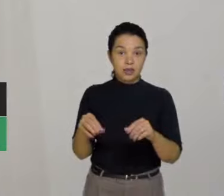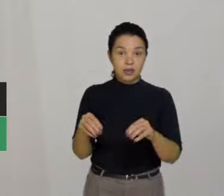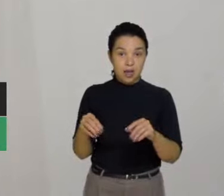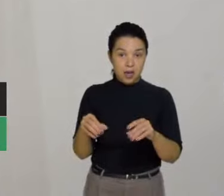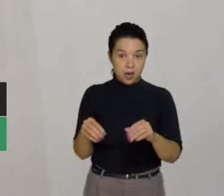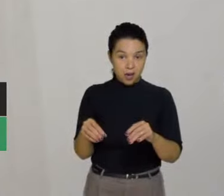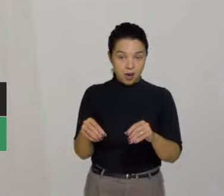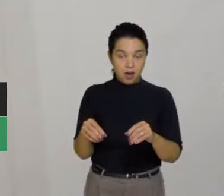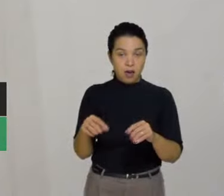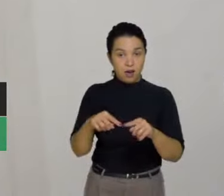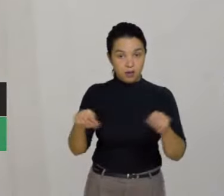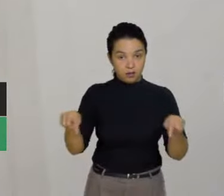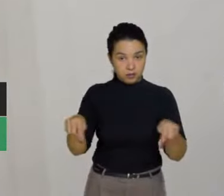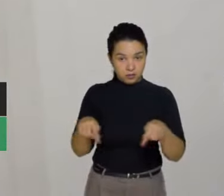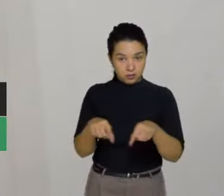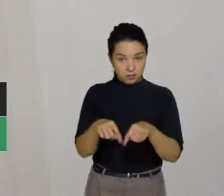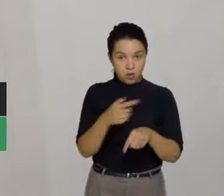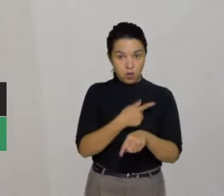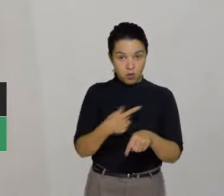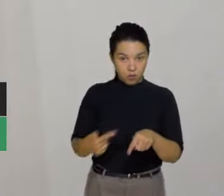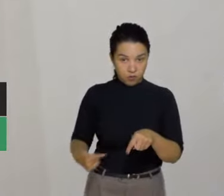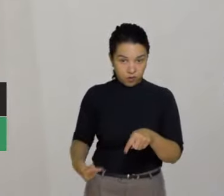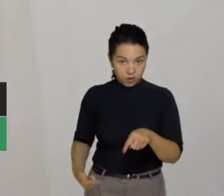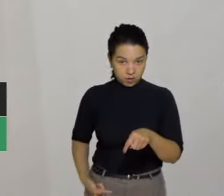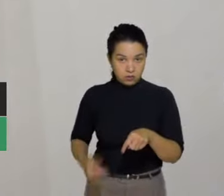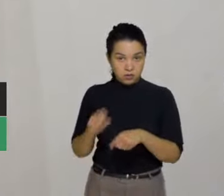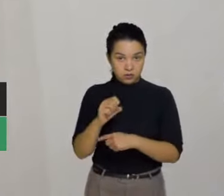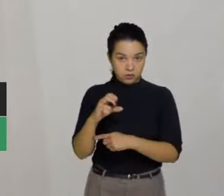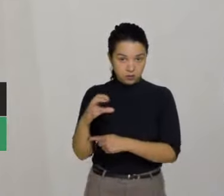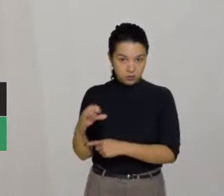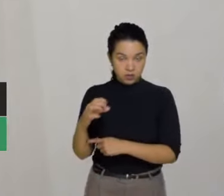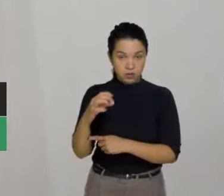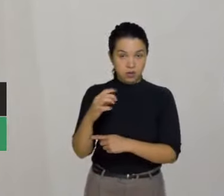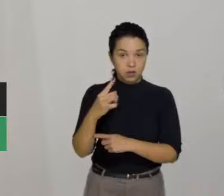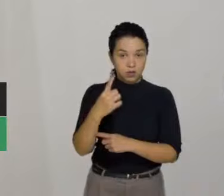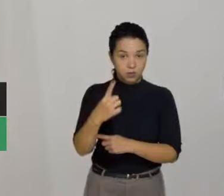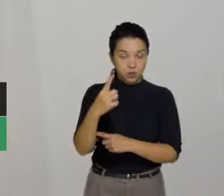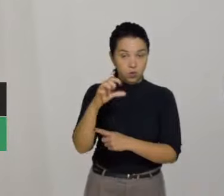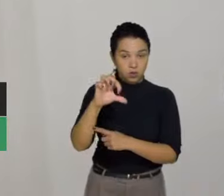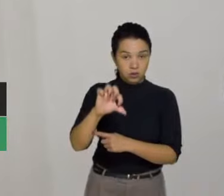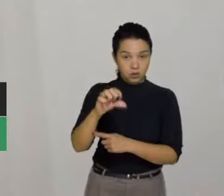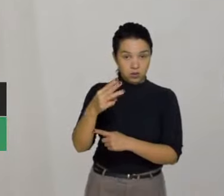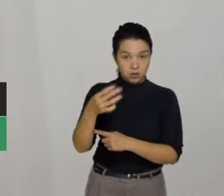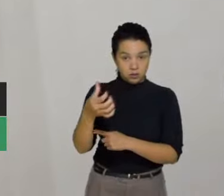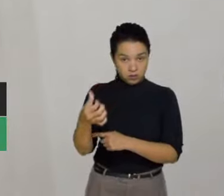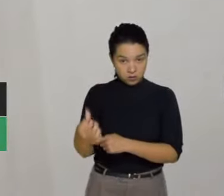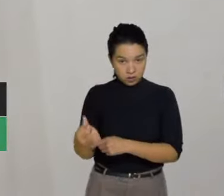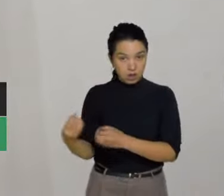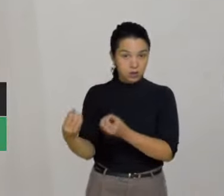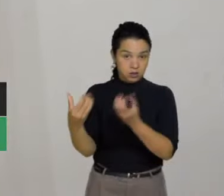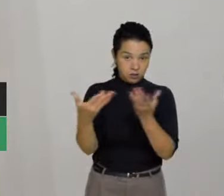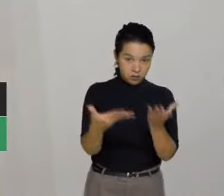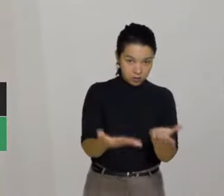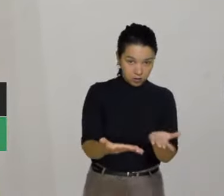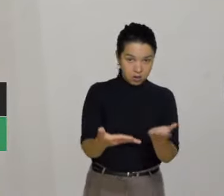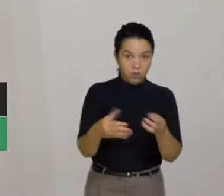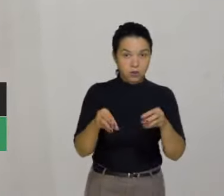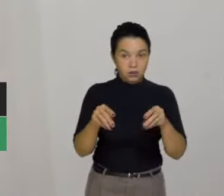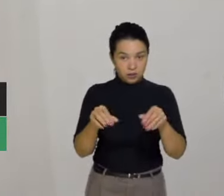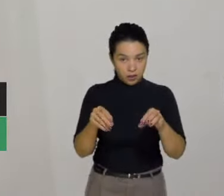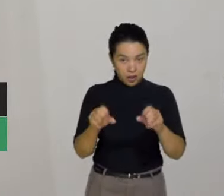catarinense, recebendo, em 23 de junho de 1836, o título de uma concessão de terras para a colônia,